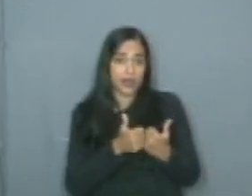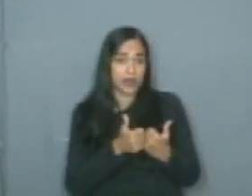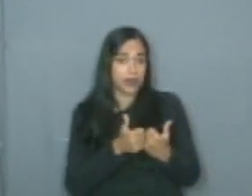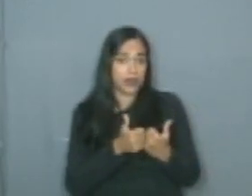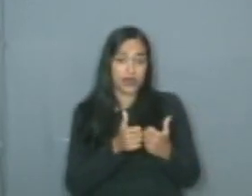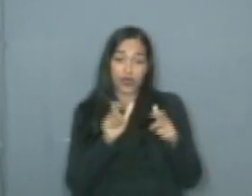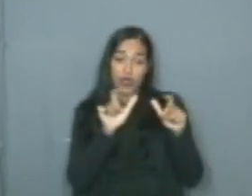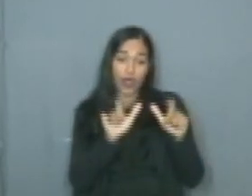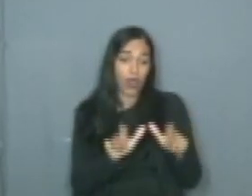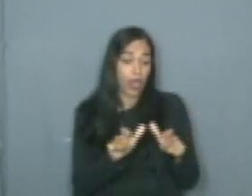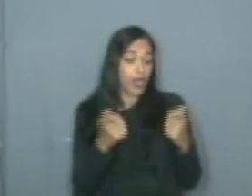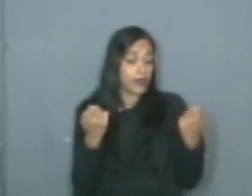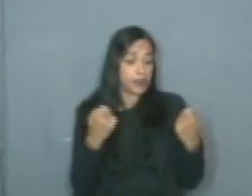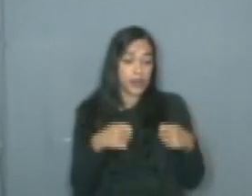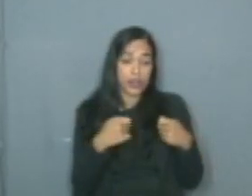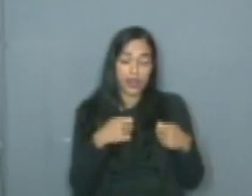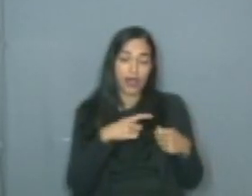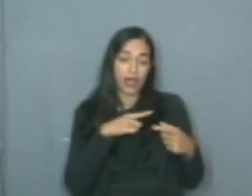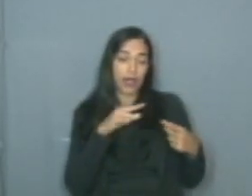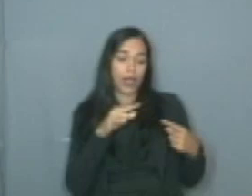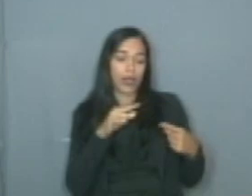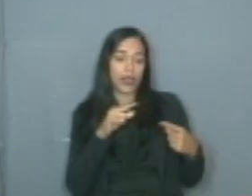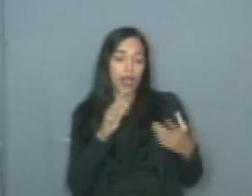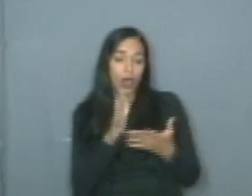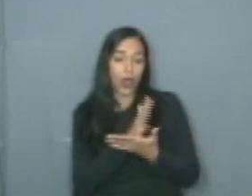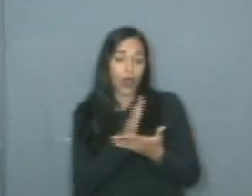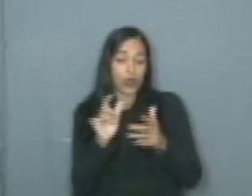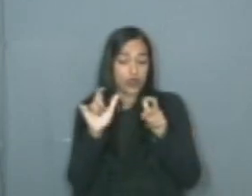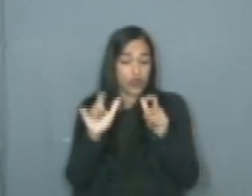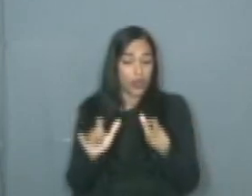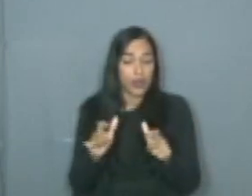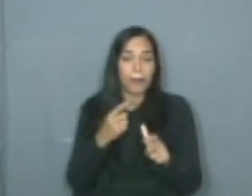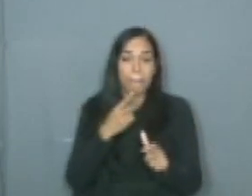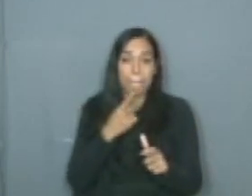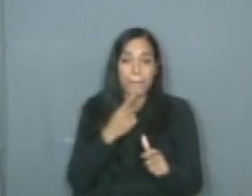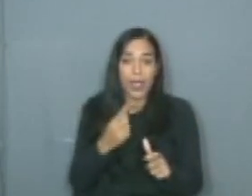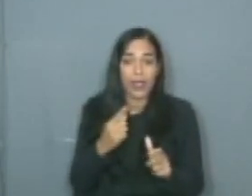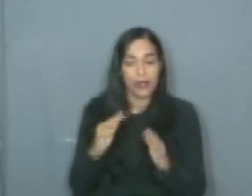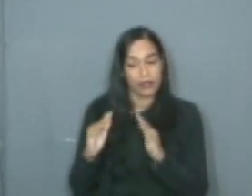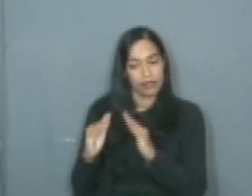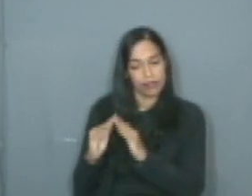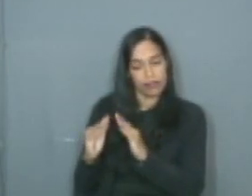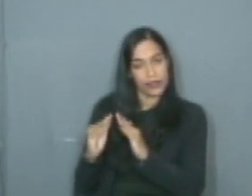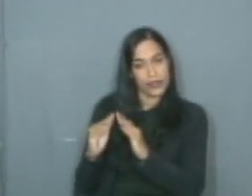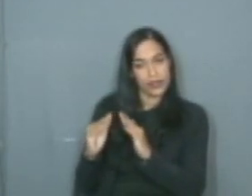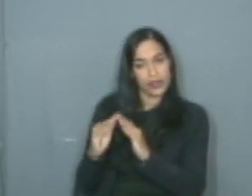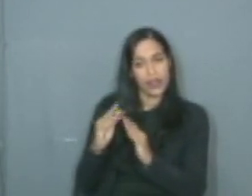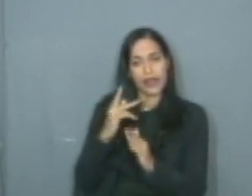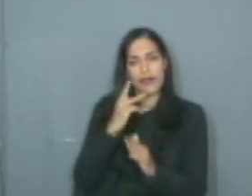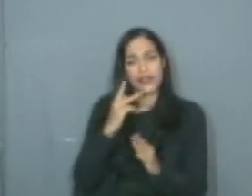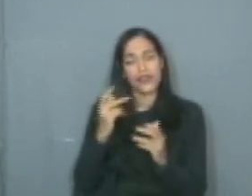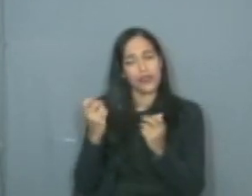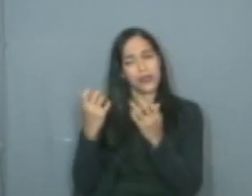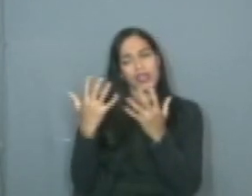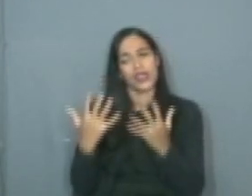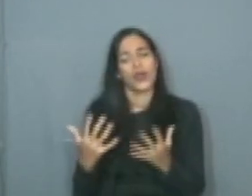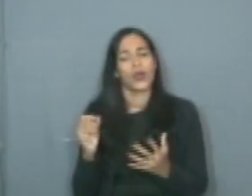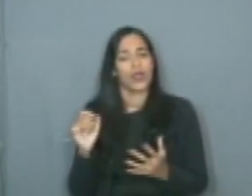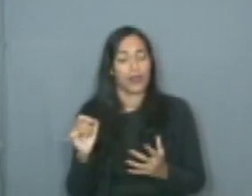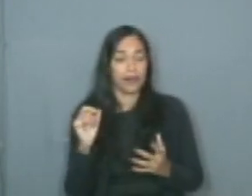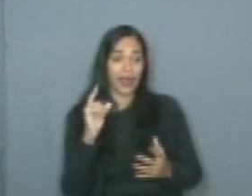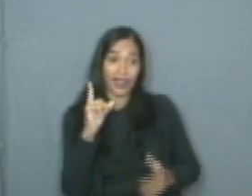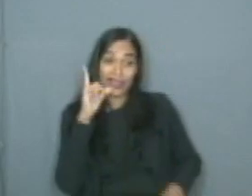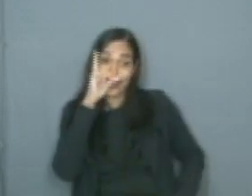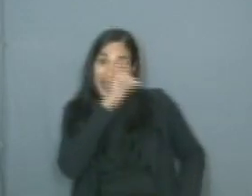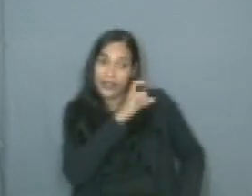devem passar. Tem um combinado também para, em alguns pontos, passarem próximo às suas residências, e elas falam da dificuldade que tem